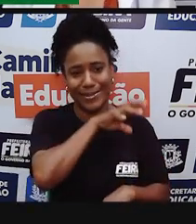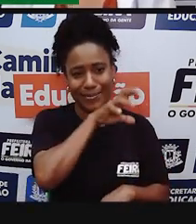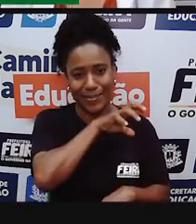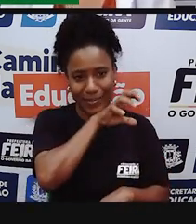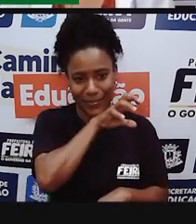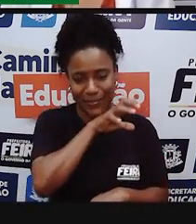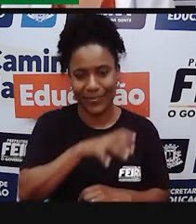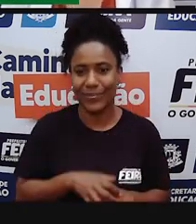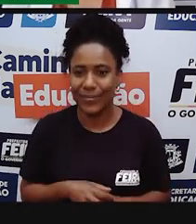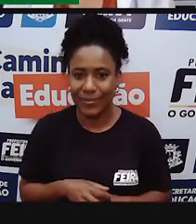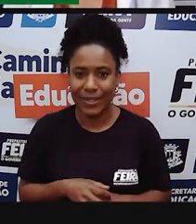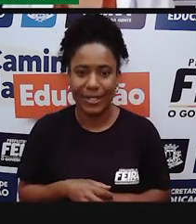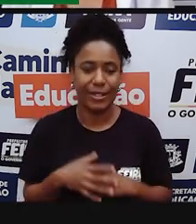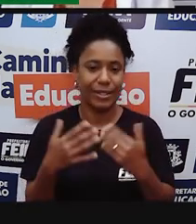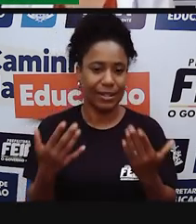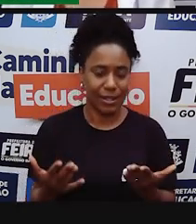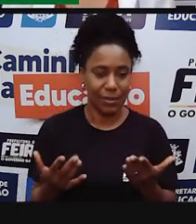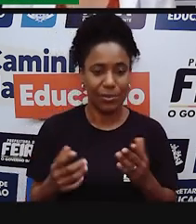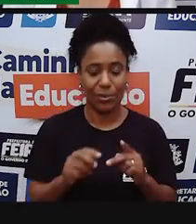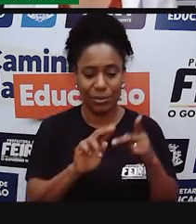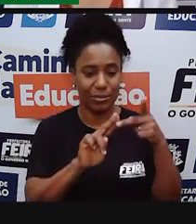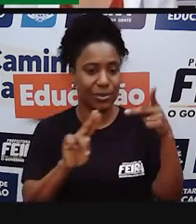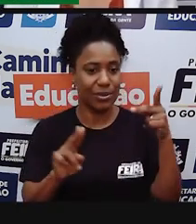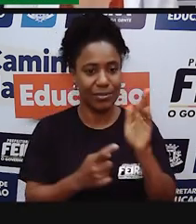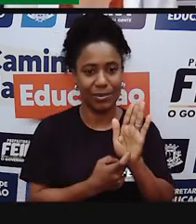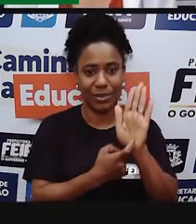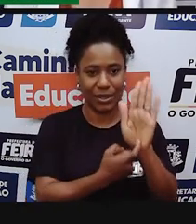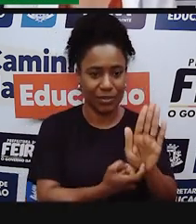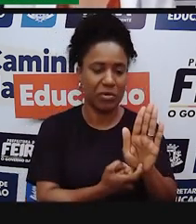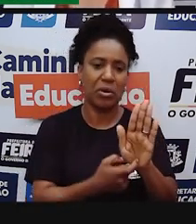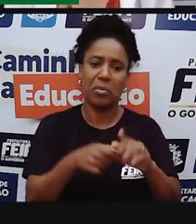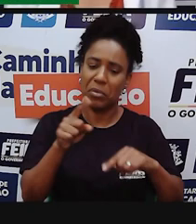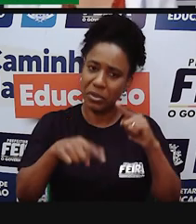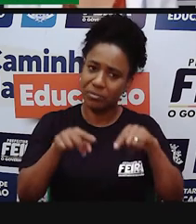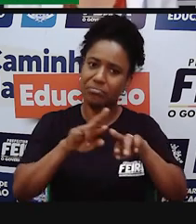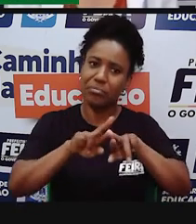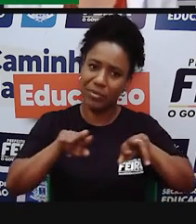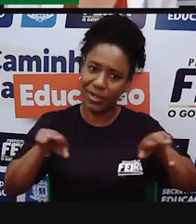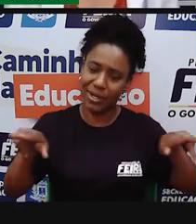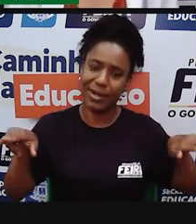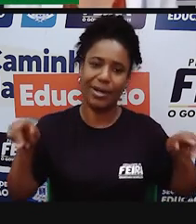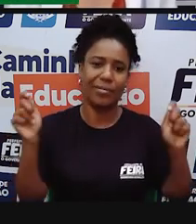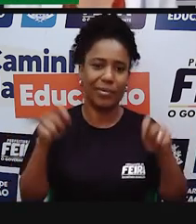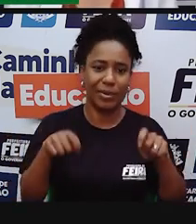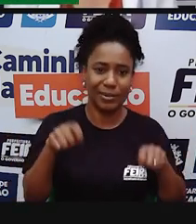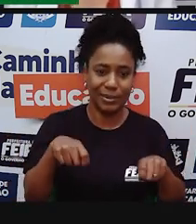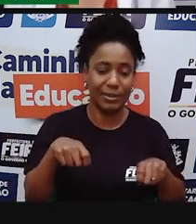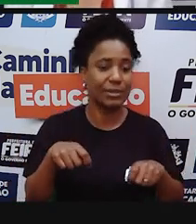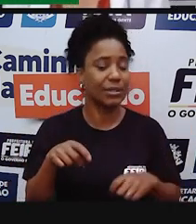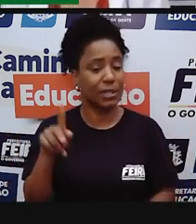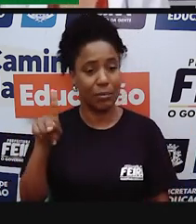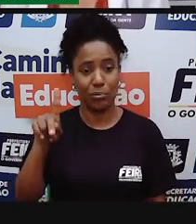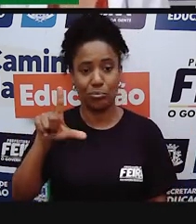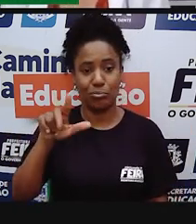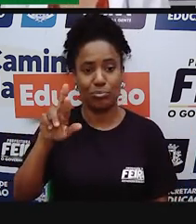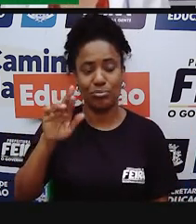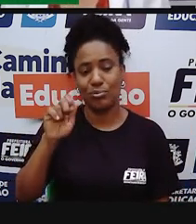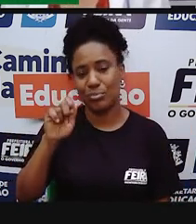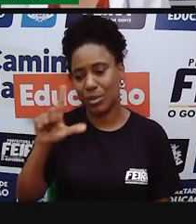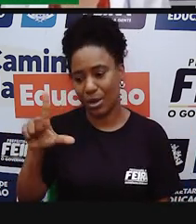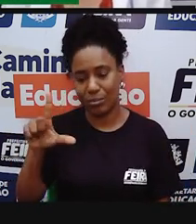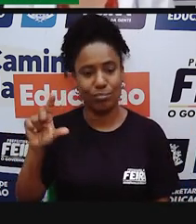então gente os pronomes demonstrativos eles variam em número ou nós temos o pronome do